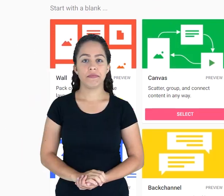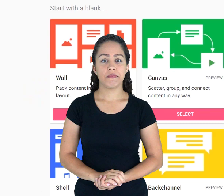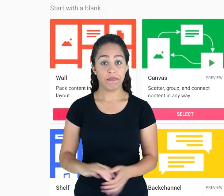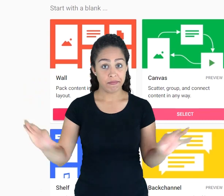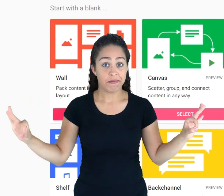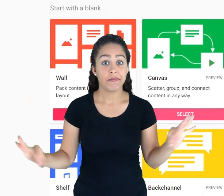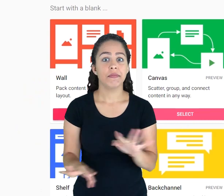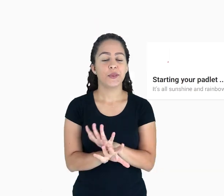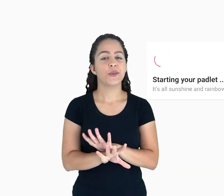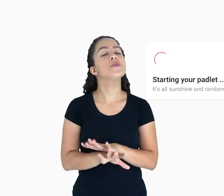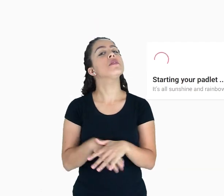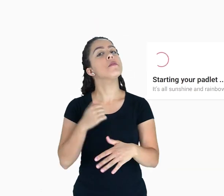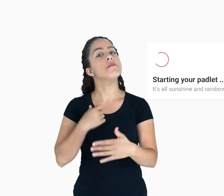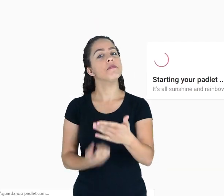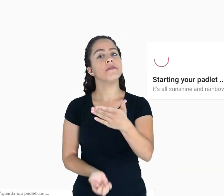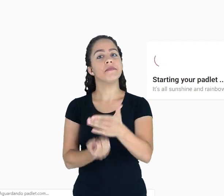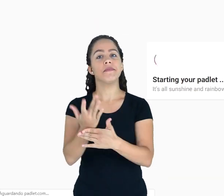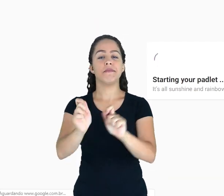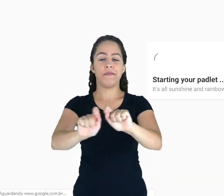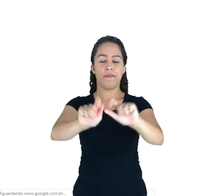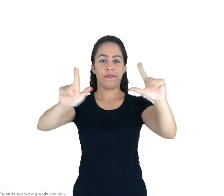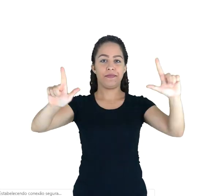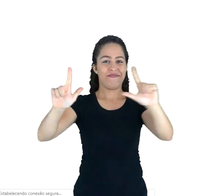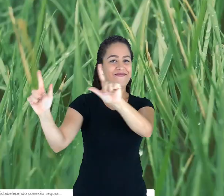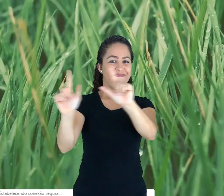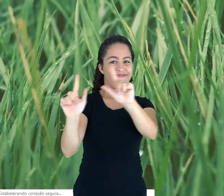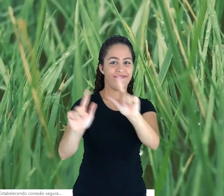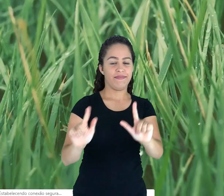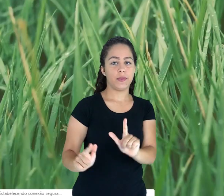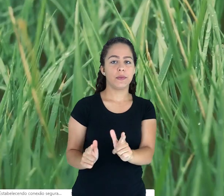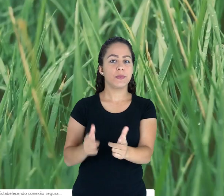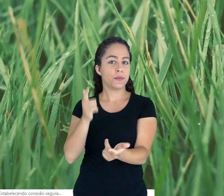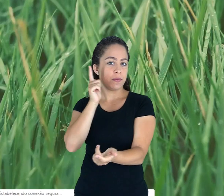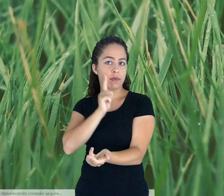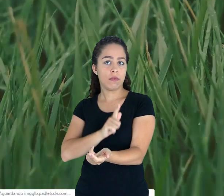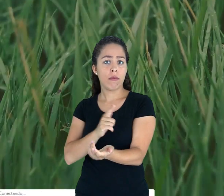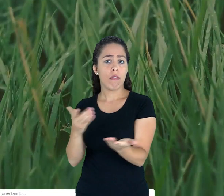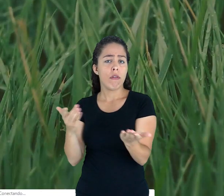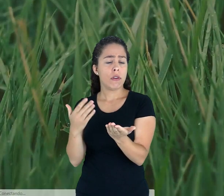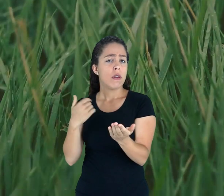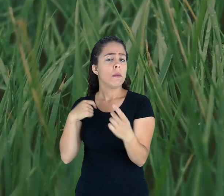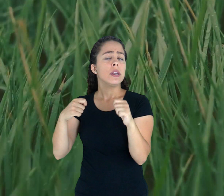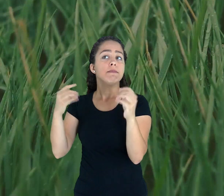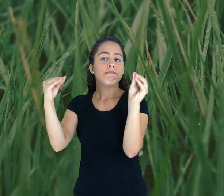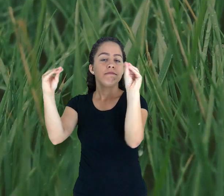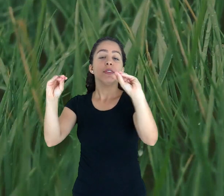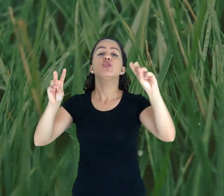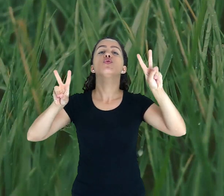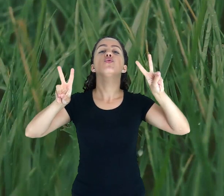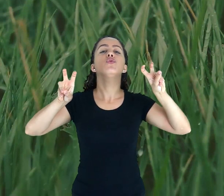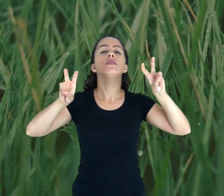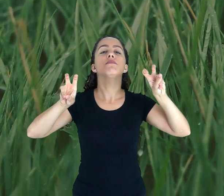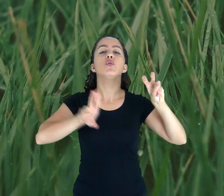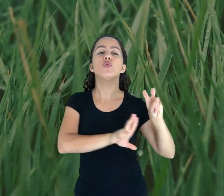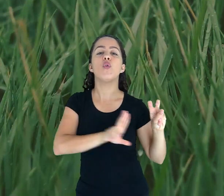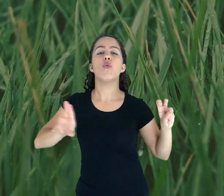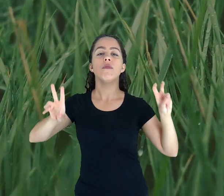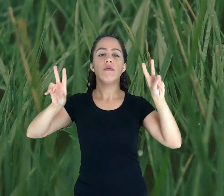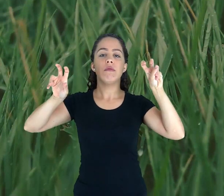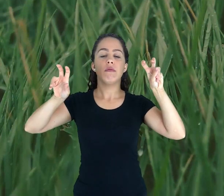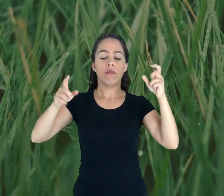Pronto, foi criado o meu mural. E aí a primeira coisa que eu preciso fazer é dar um título para ele e uma